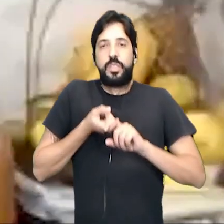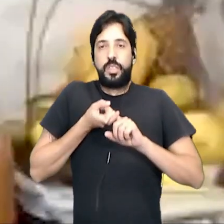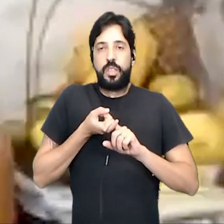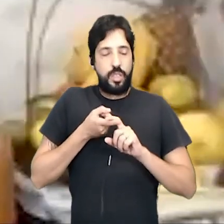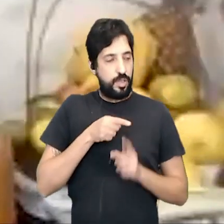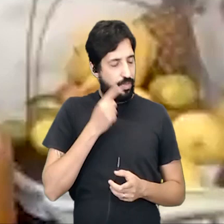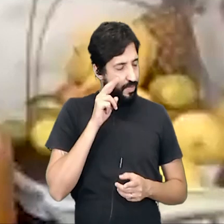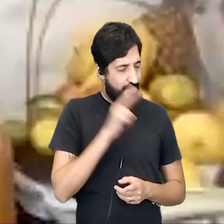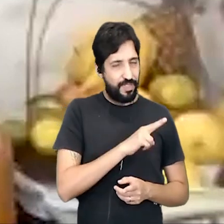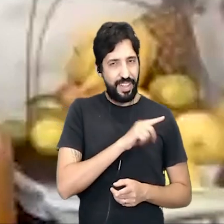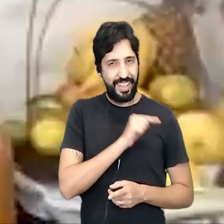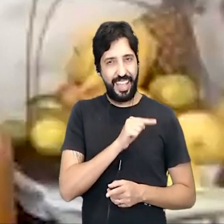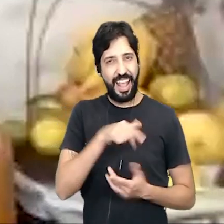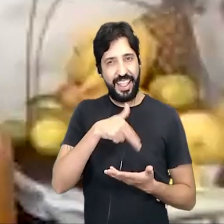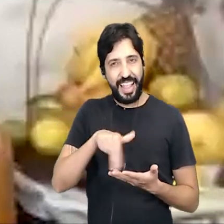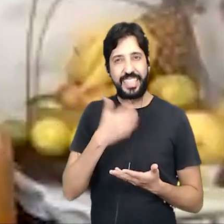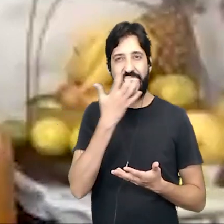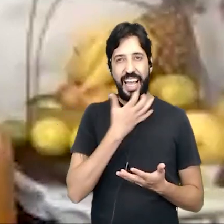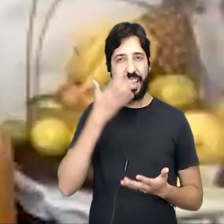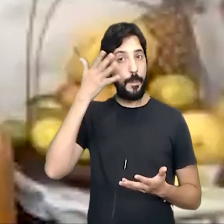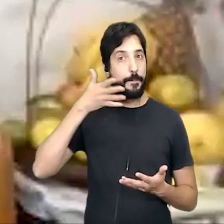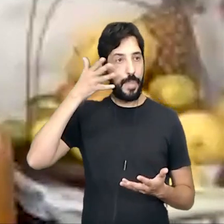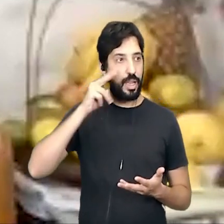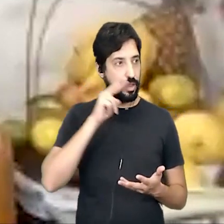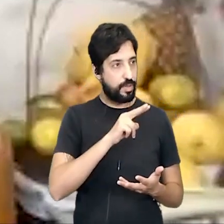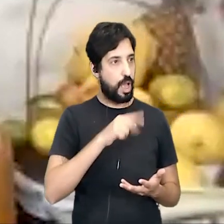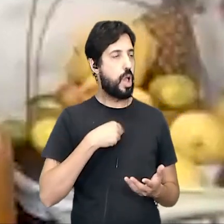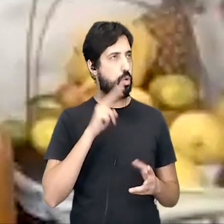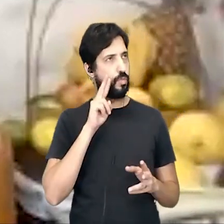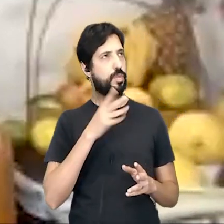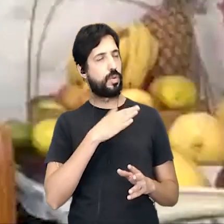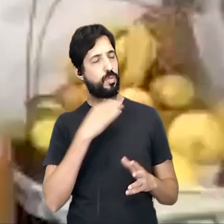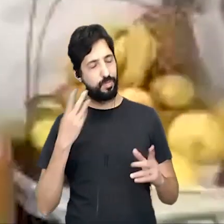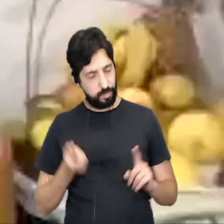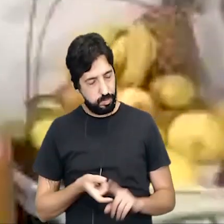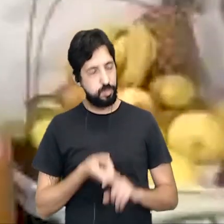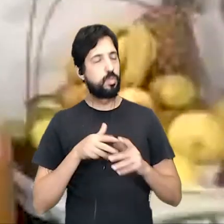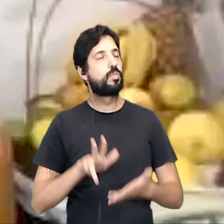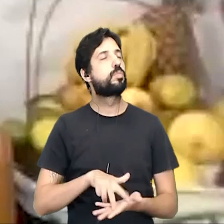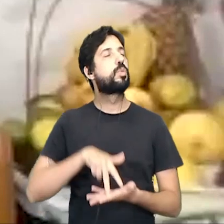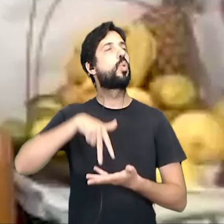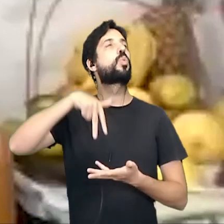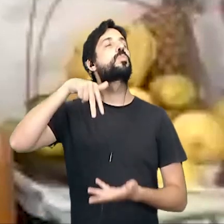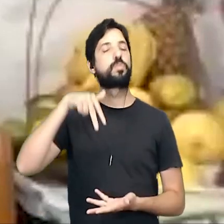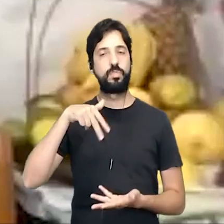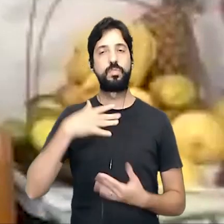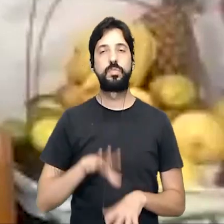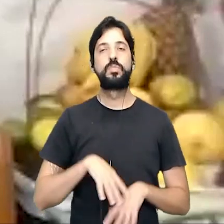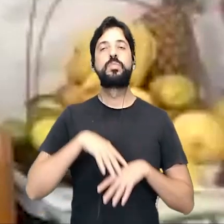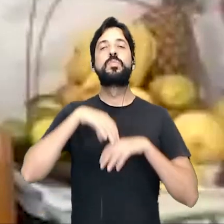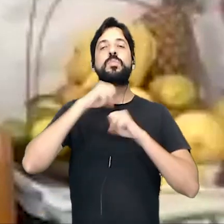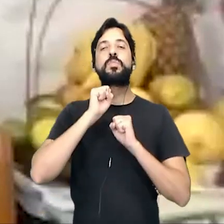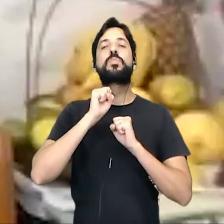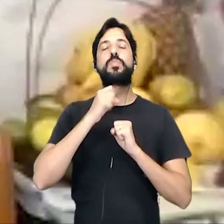uma sensação de uma suspensão, ouvindo o Ailton dançando e cantando no meio de uma palestra, e de repente eu me vi numa suspensão.